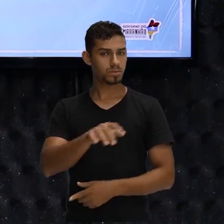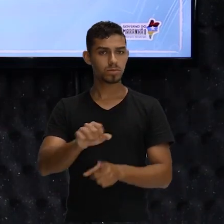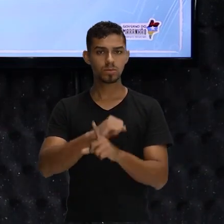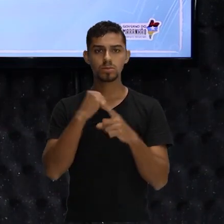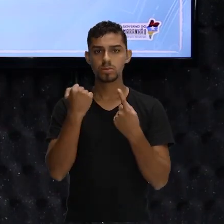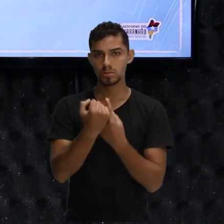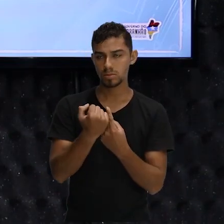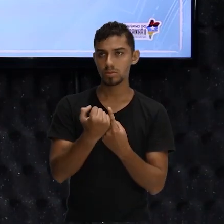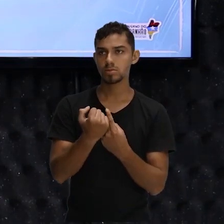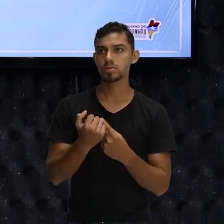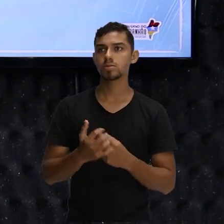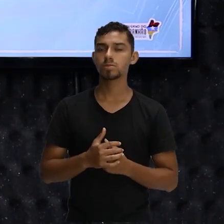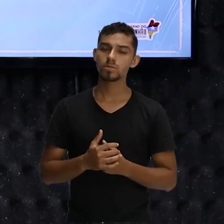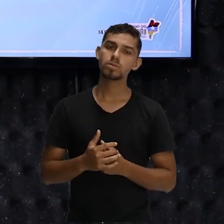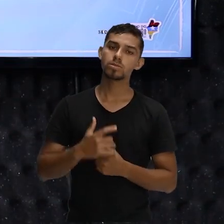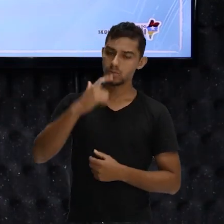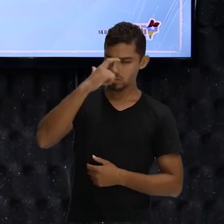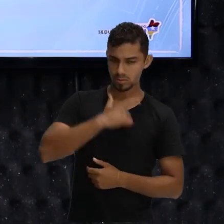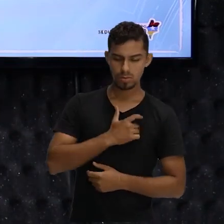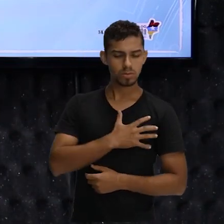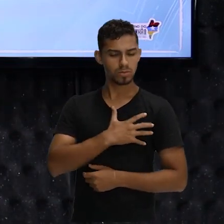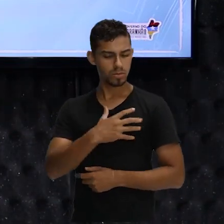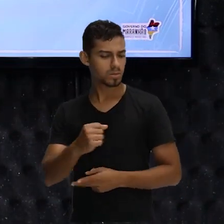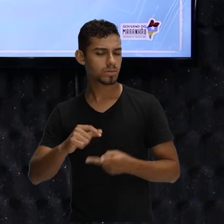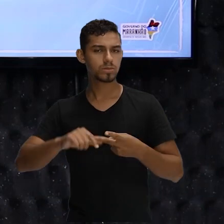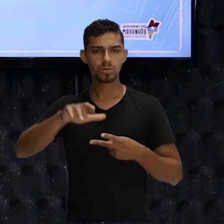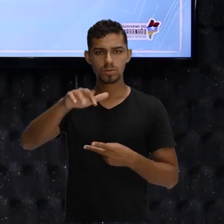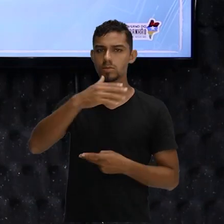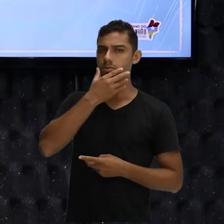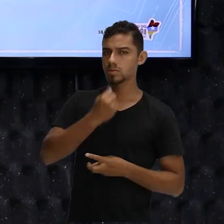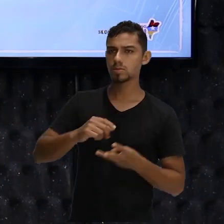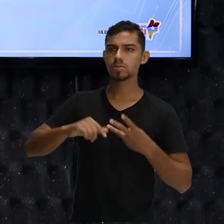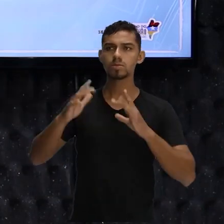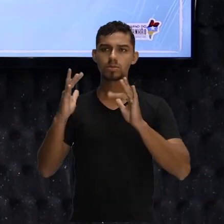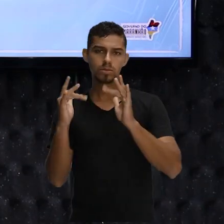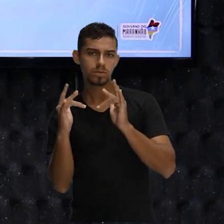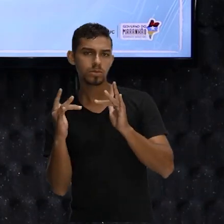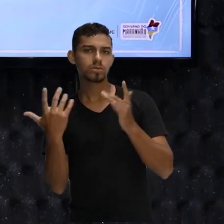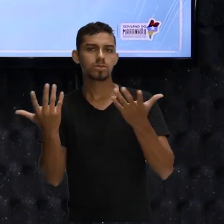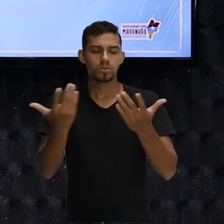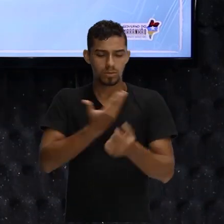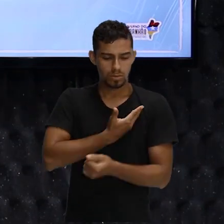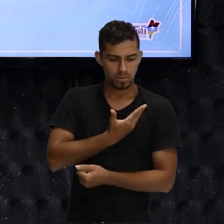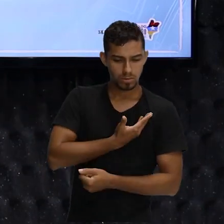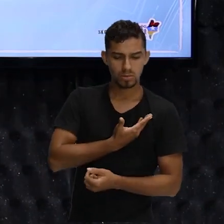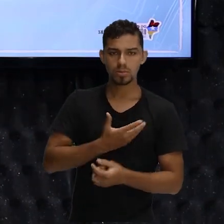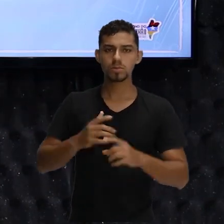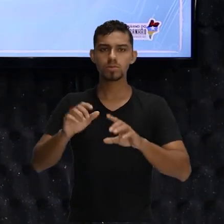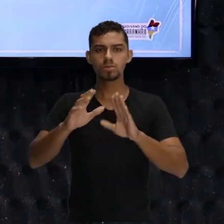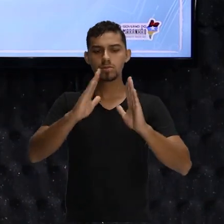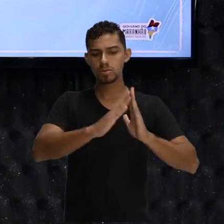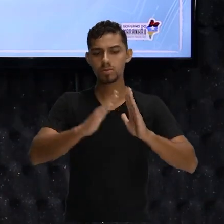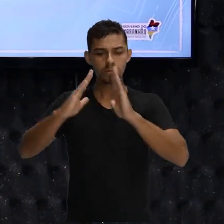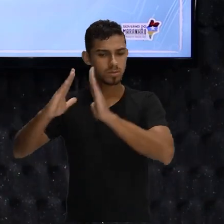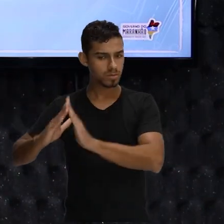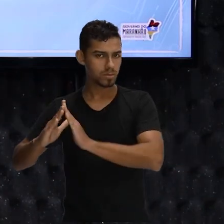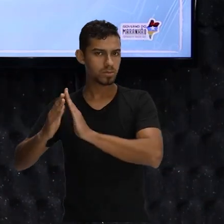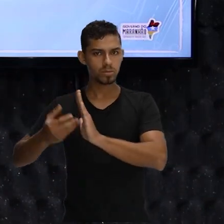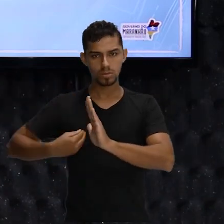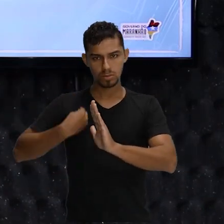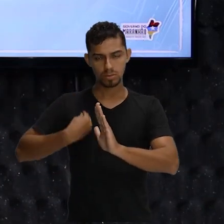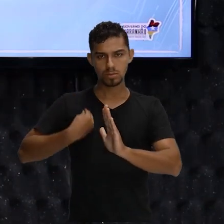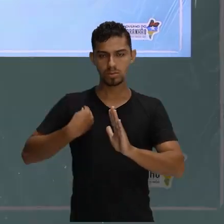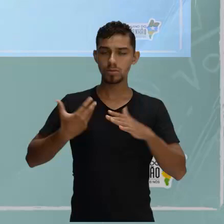somente professor. Eu também sou filho, eu também sou irmão, eu também sou namorado, eu também sou amigo, eu também sou vizinho. Então existe